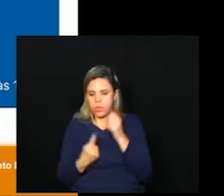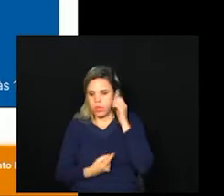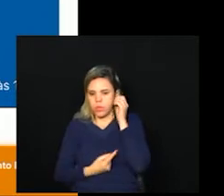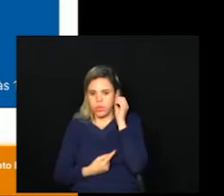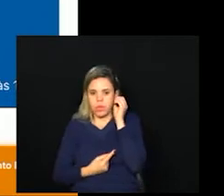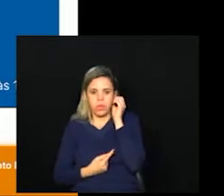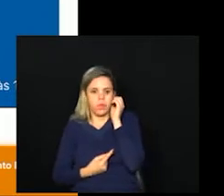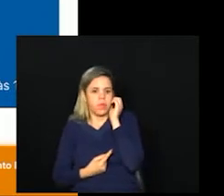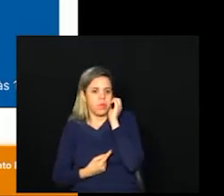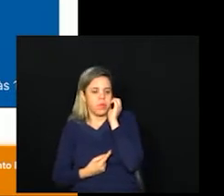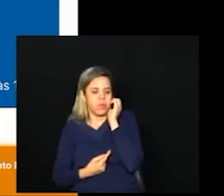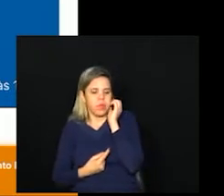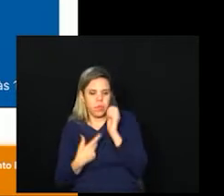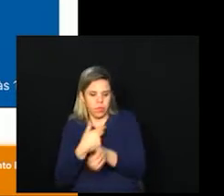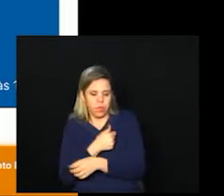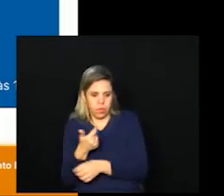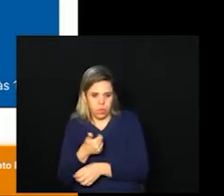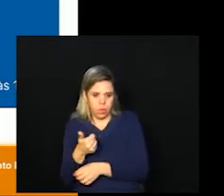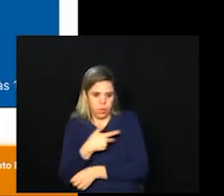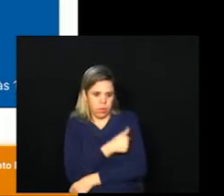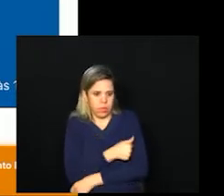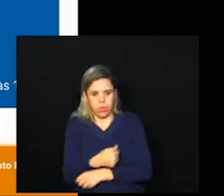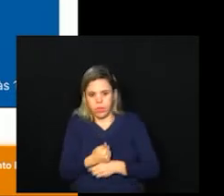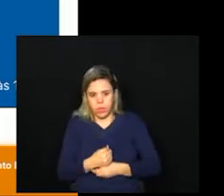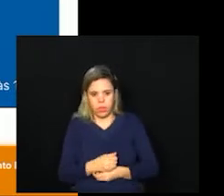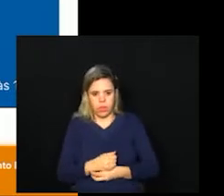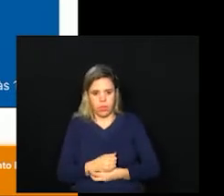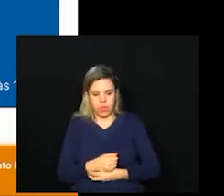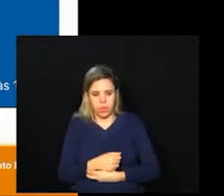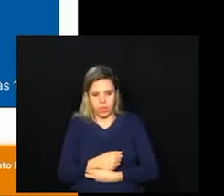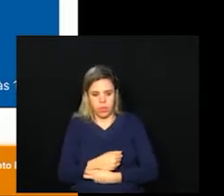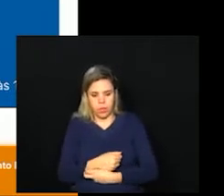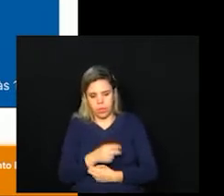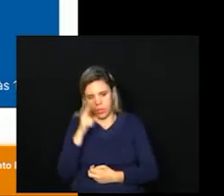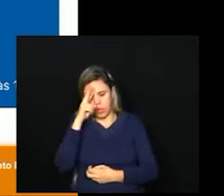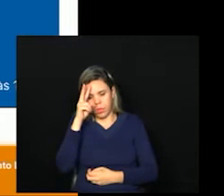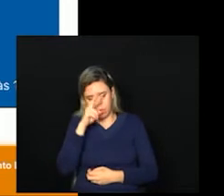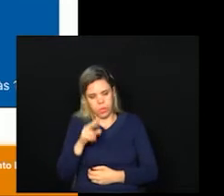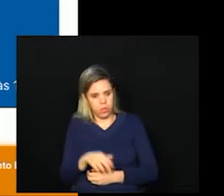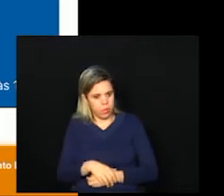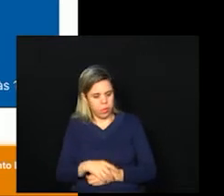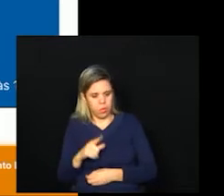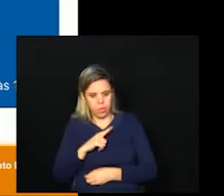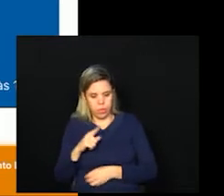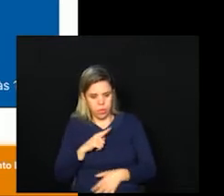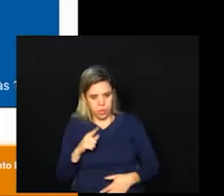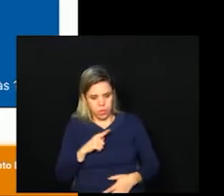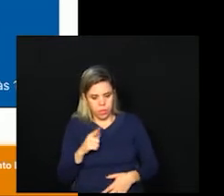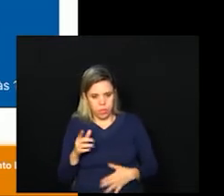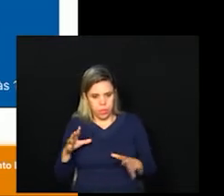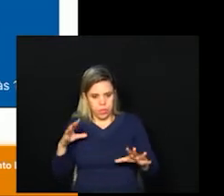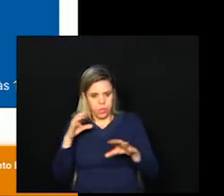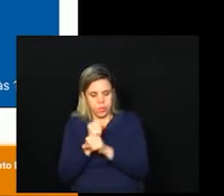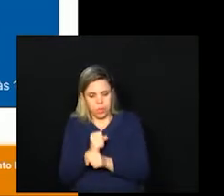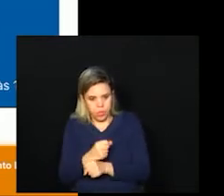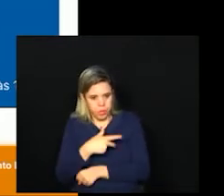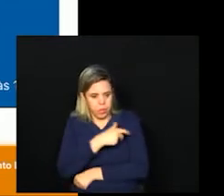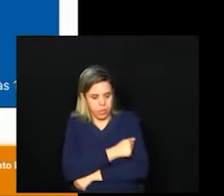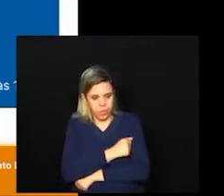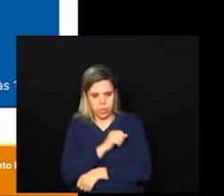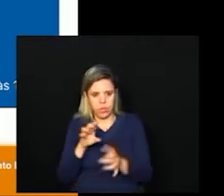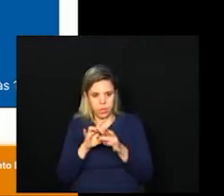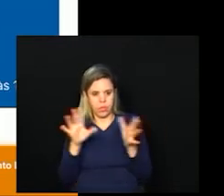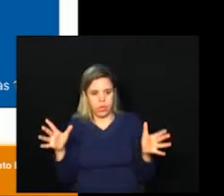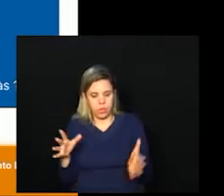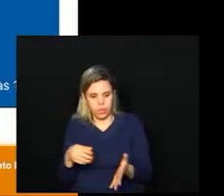764.431 que tomaram a primeira dose das vacinas. Lembrando que aí a gente tem inclusa todas as vacinas que estão